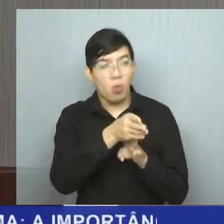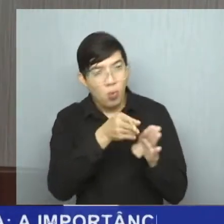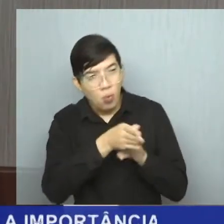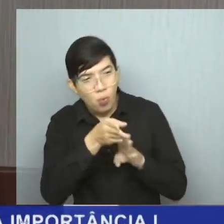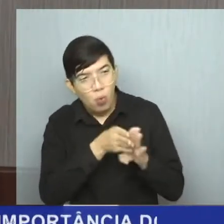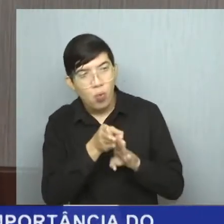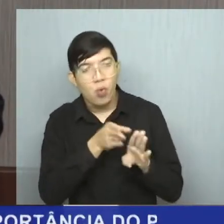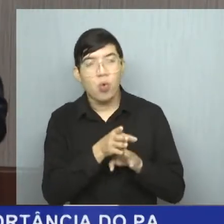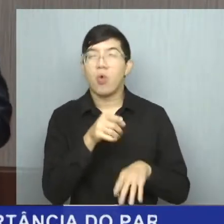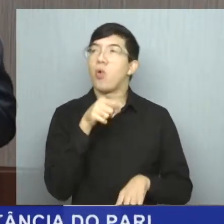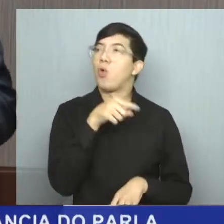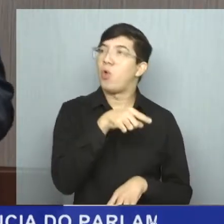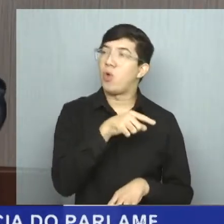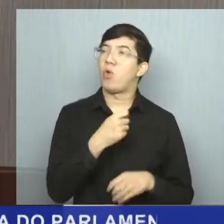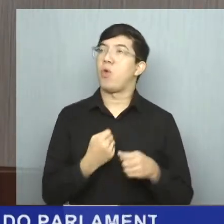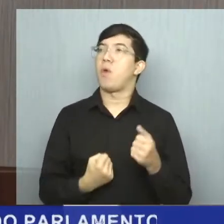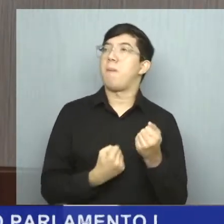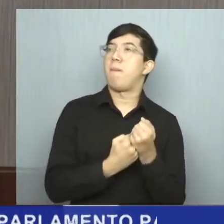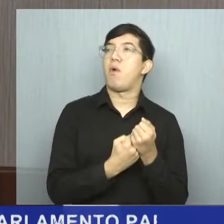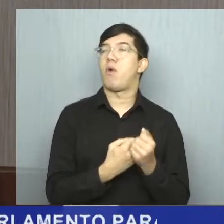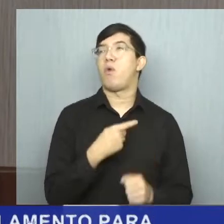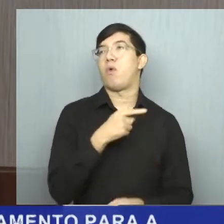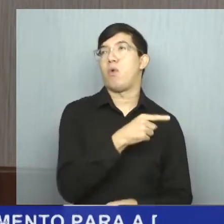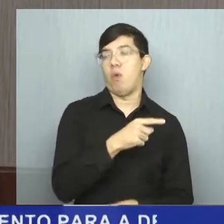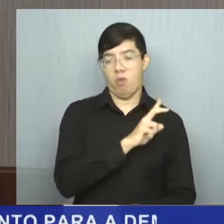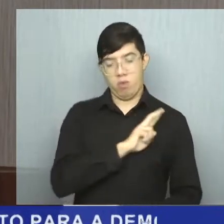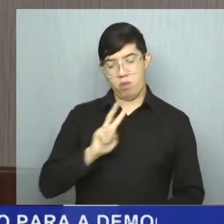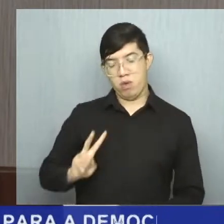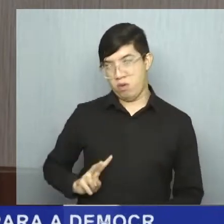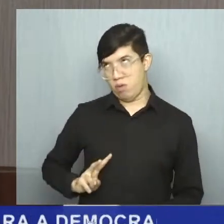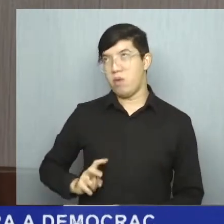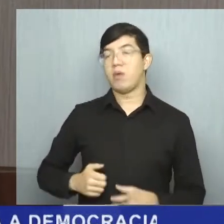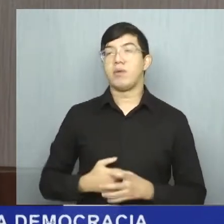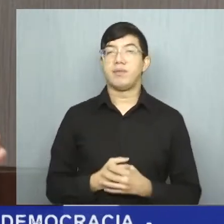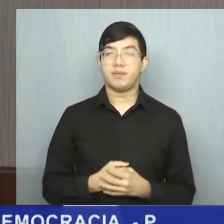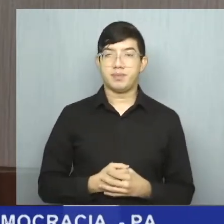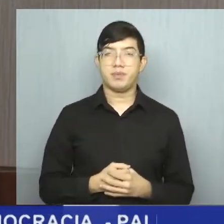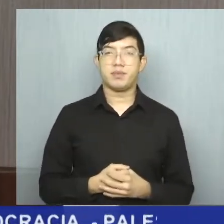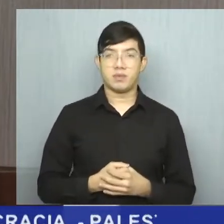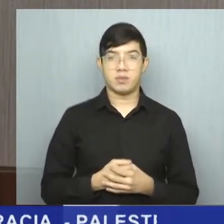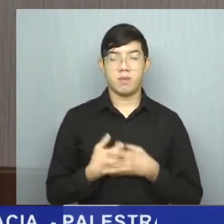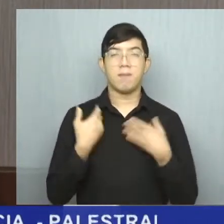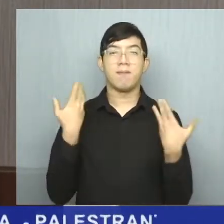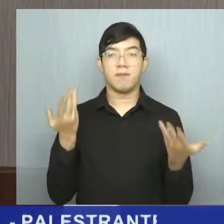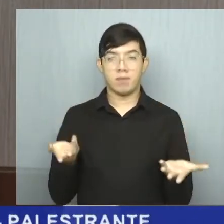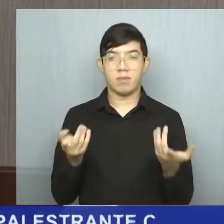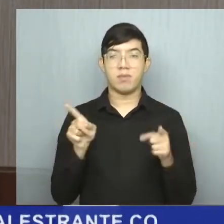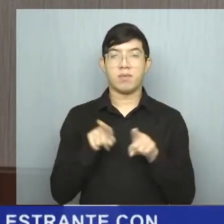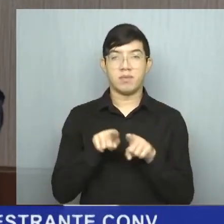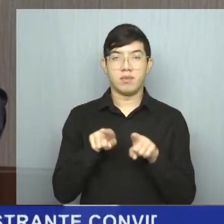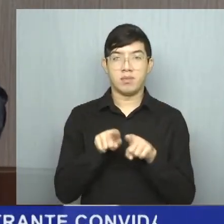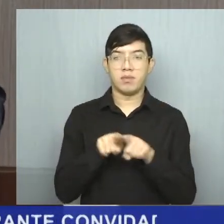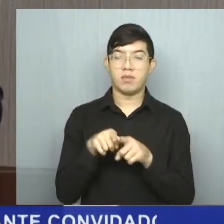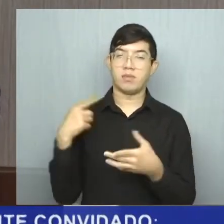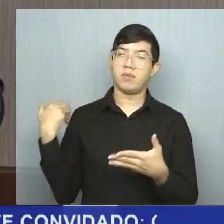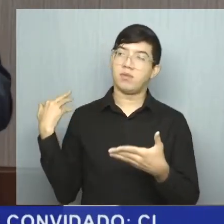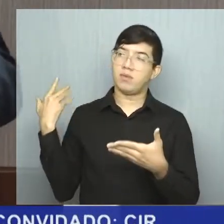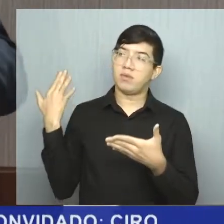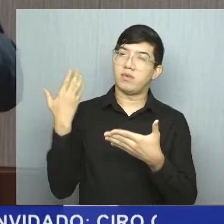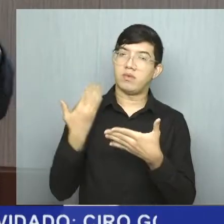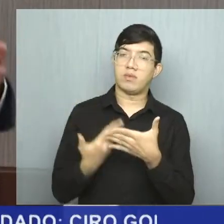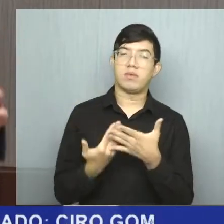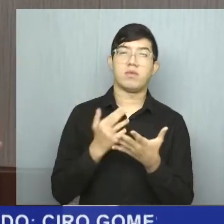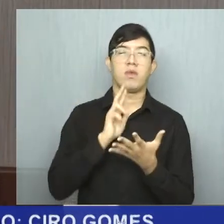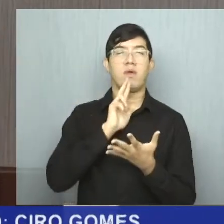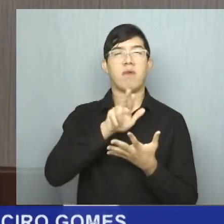que dão suporte aos trabalhos dos parlamentares. Também colocamos em prática, ao longo da nossa gestão,